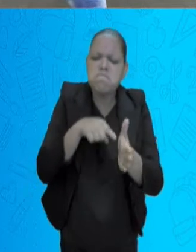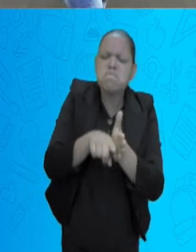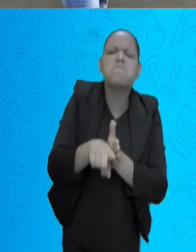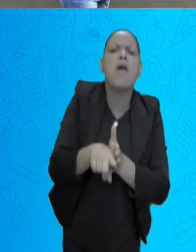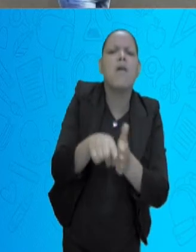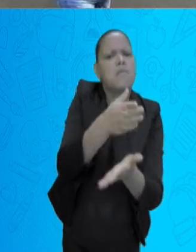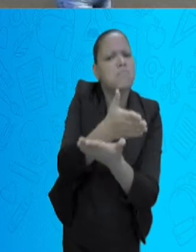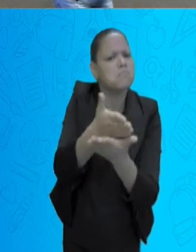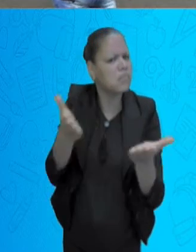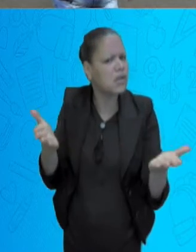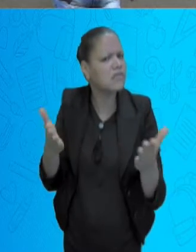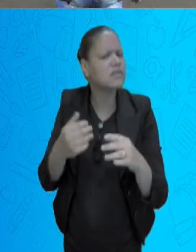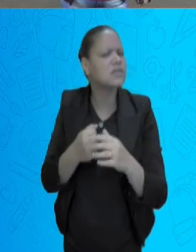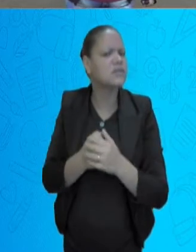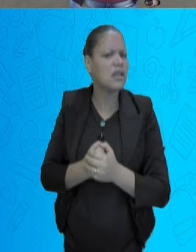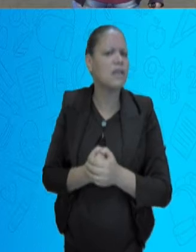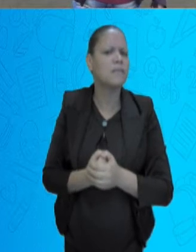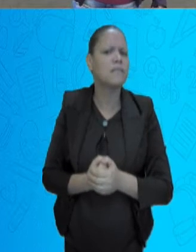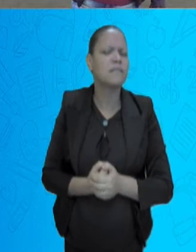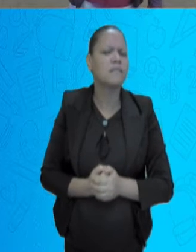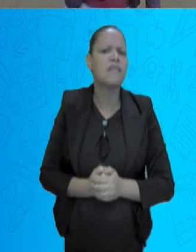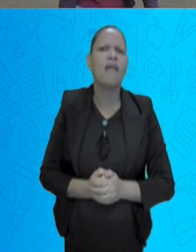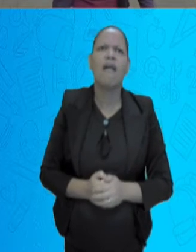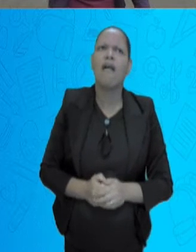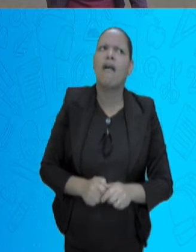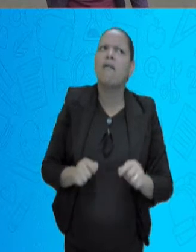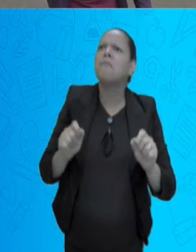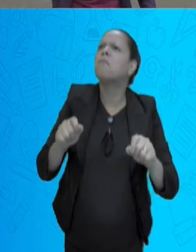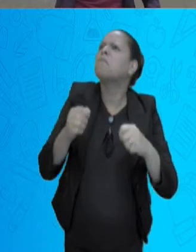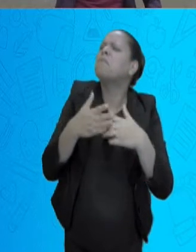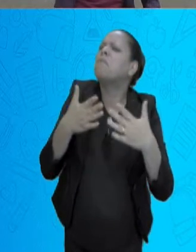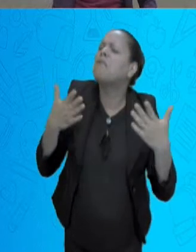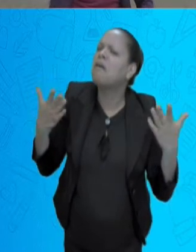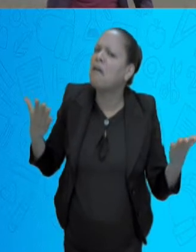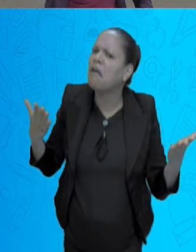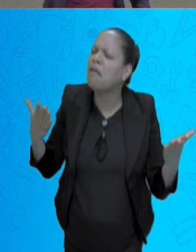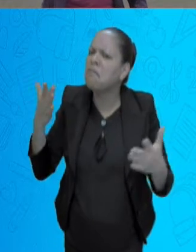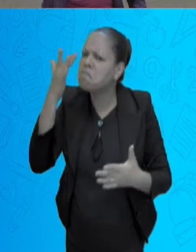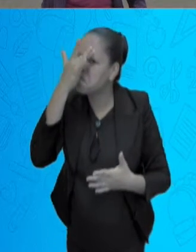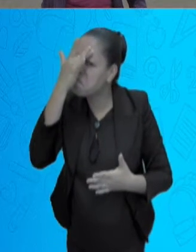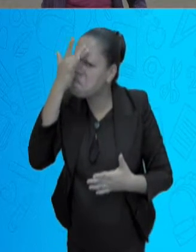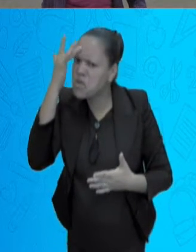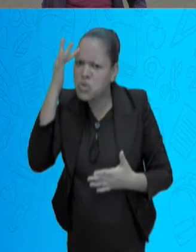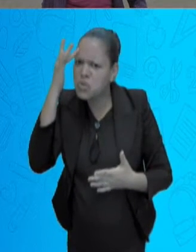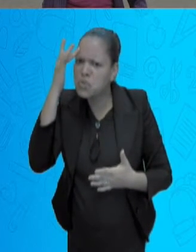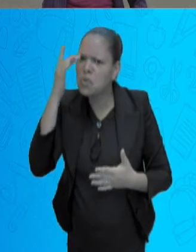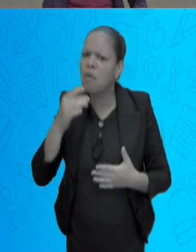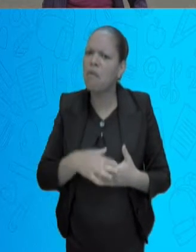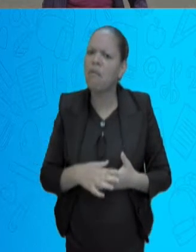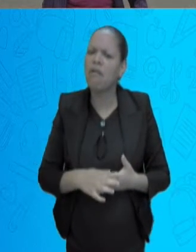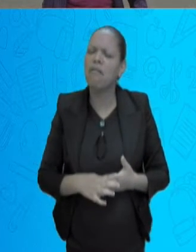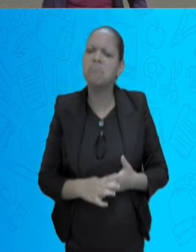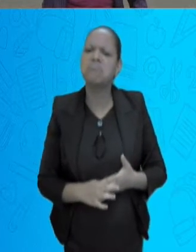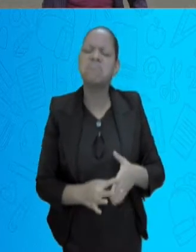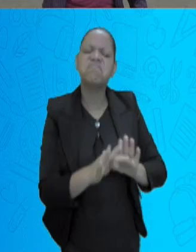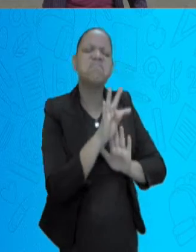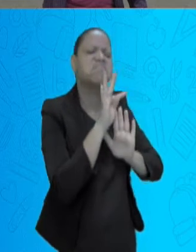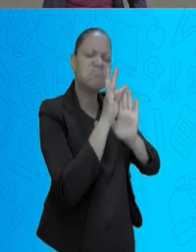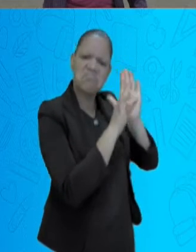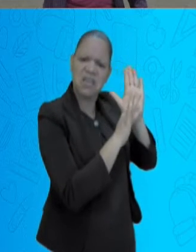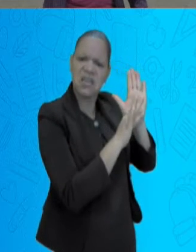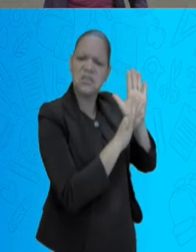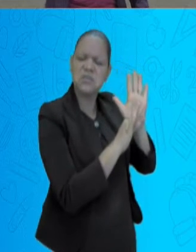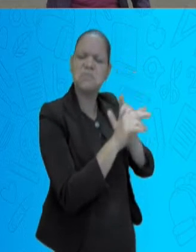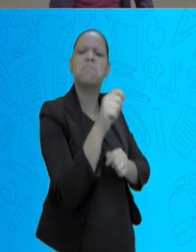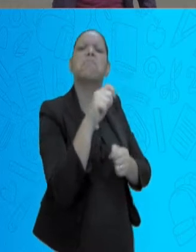o texto foi produzido? Para quem esse texto foi produzido? Olha, ele pode